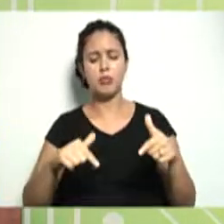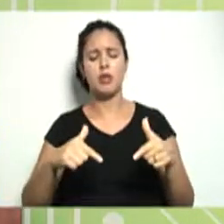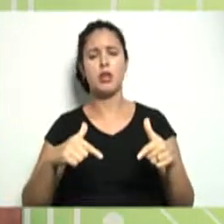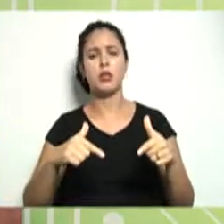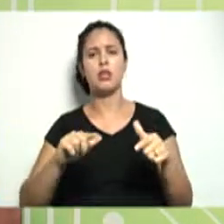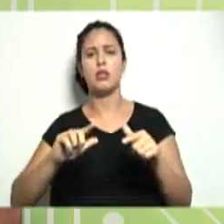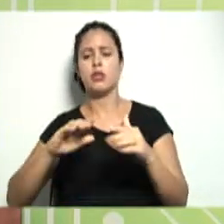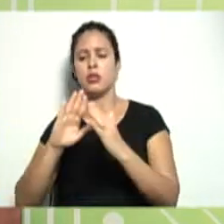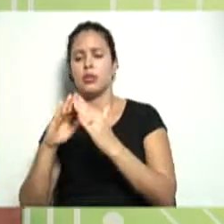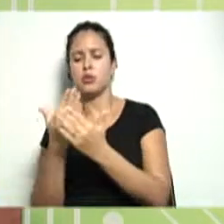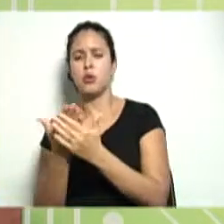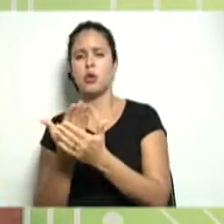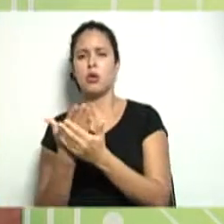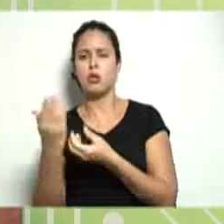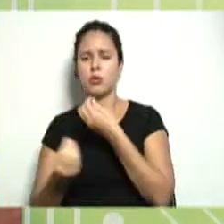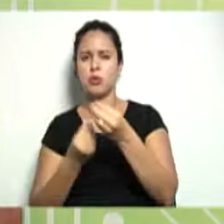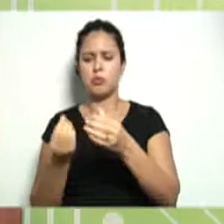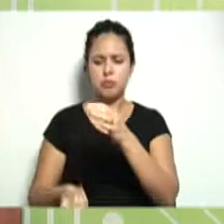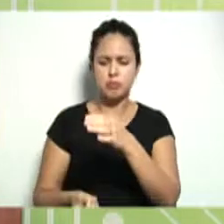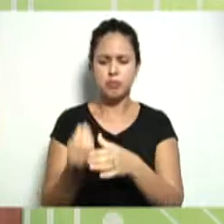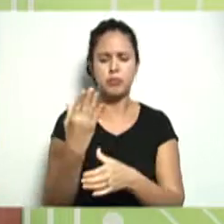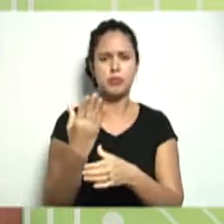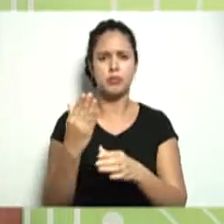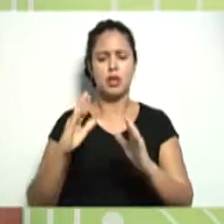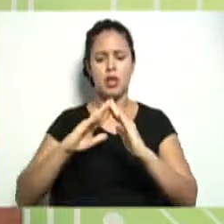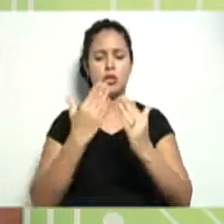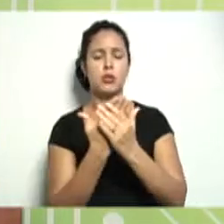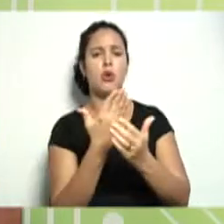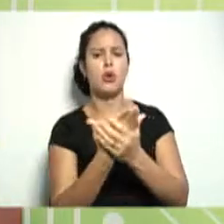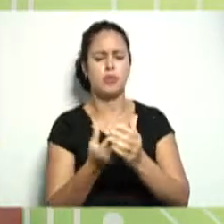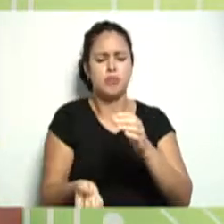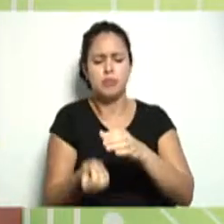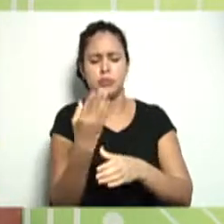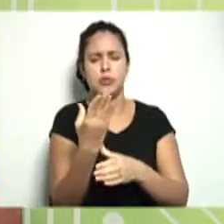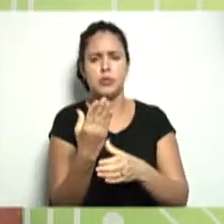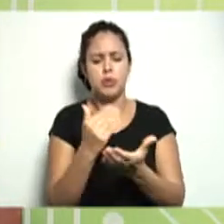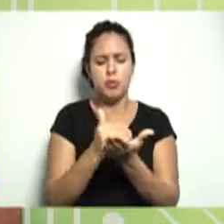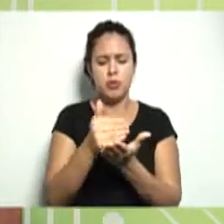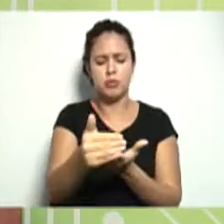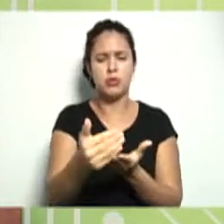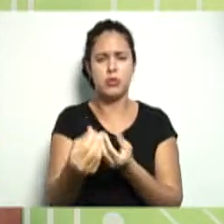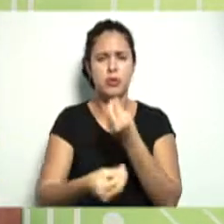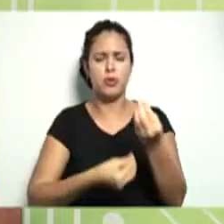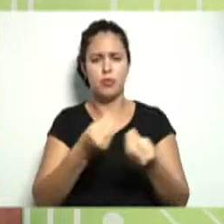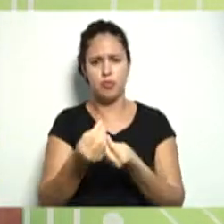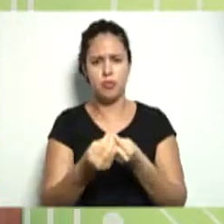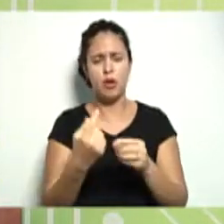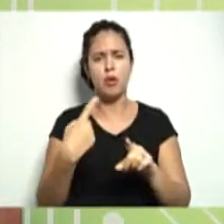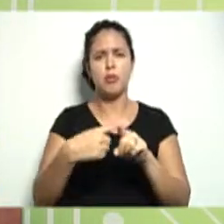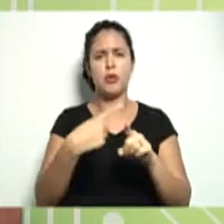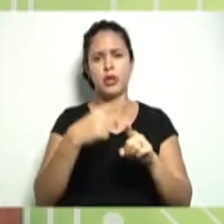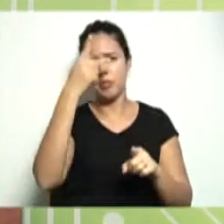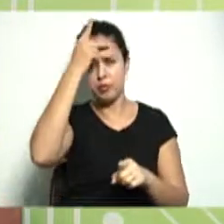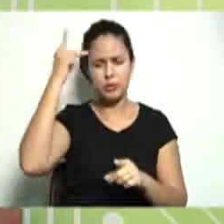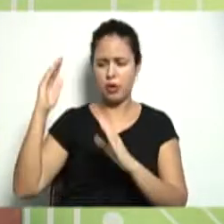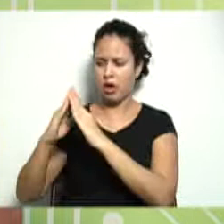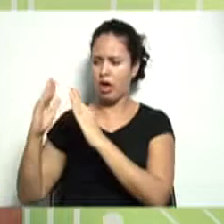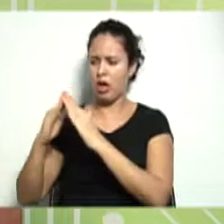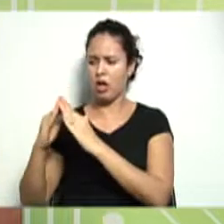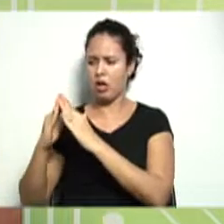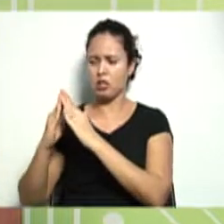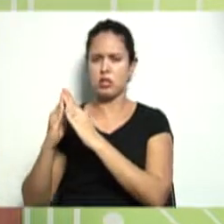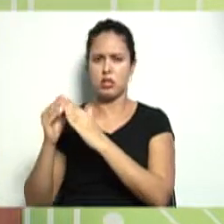isso aconteceu, como que surgiu a escola, né? Por que você sai da sua casa e tem que ir aprender alguma coisa na